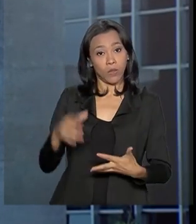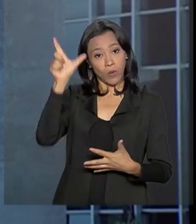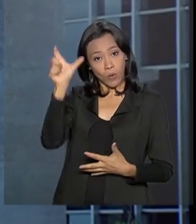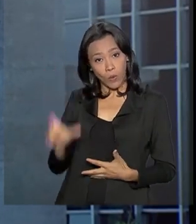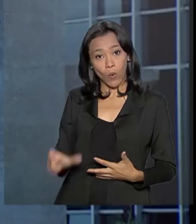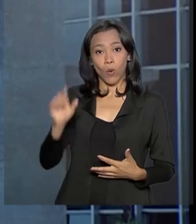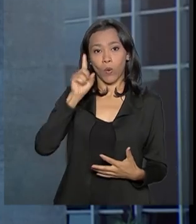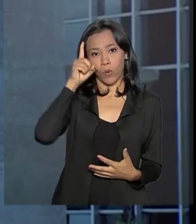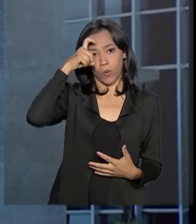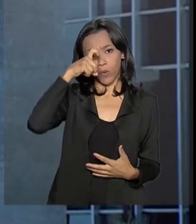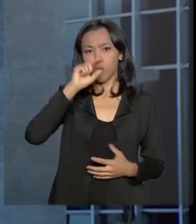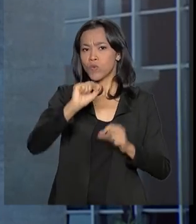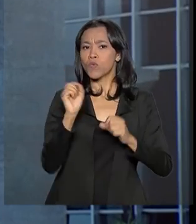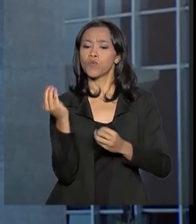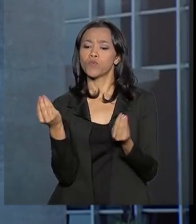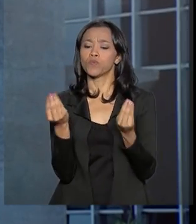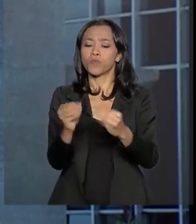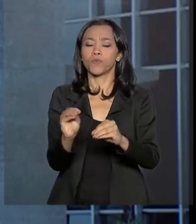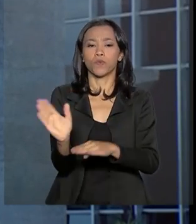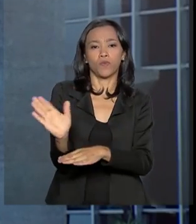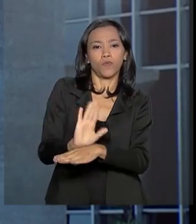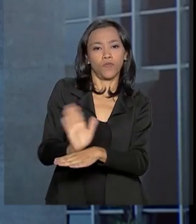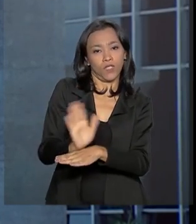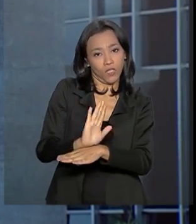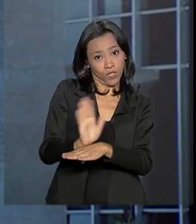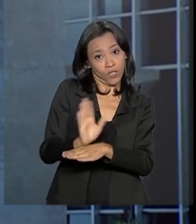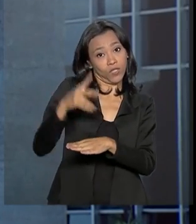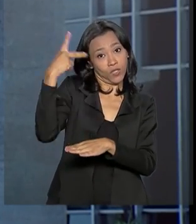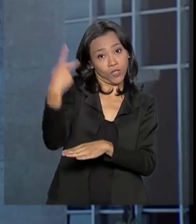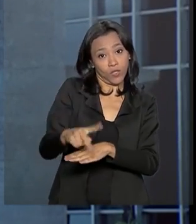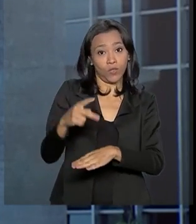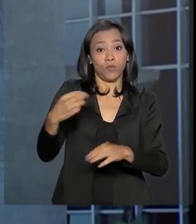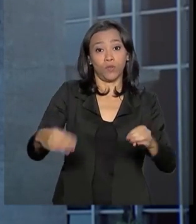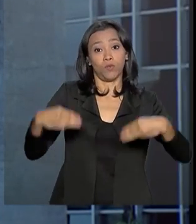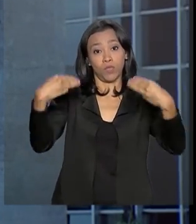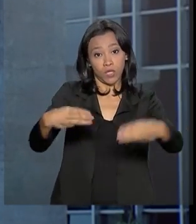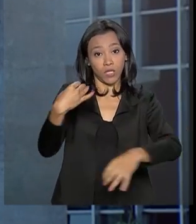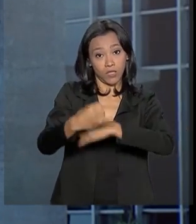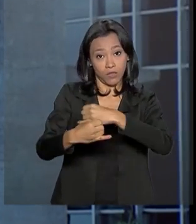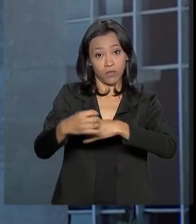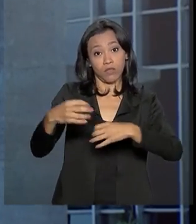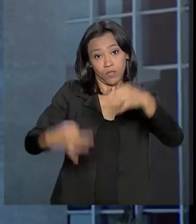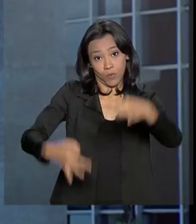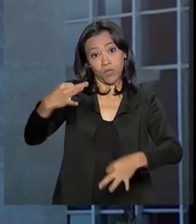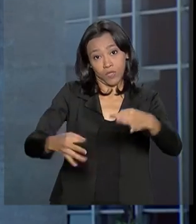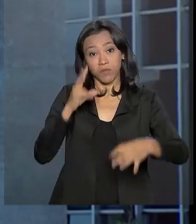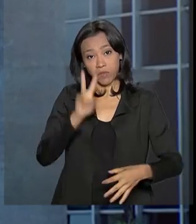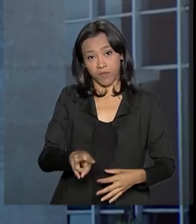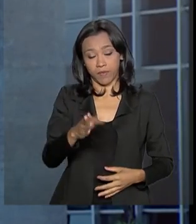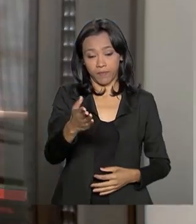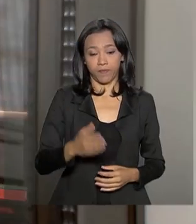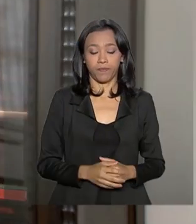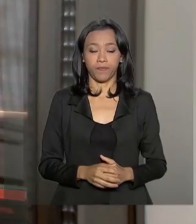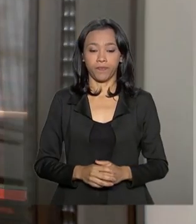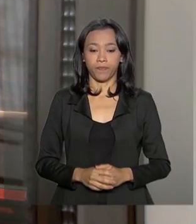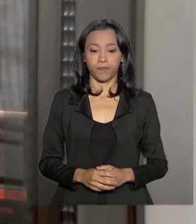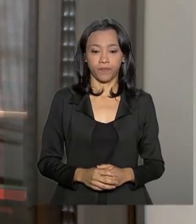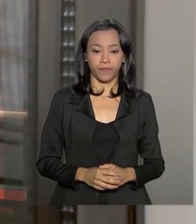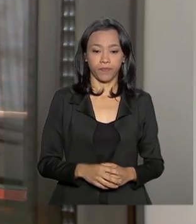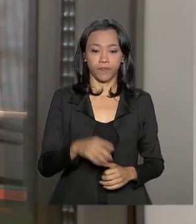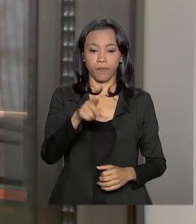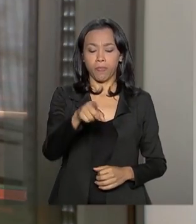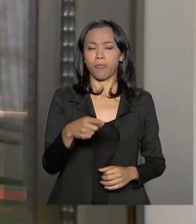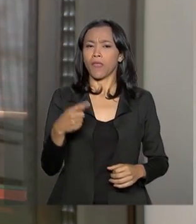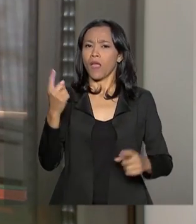em um vídeo publicado nas redes sociais do Ministério da Justiça esse fim de semana. Vamos assistir. São